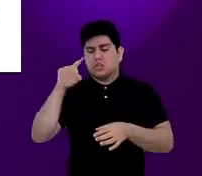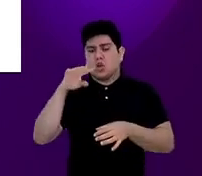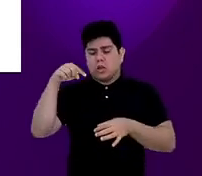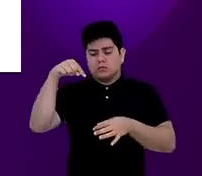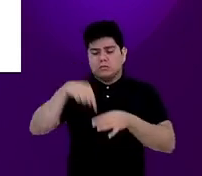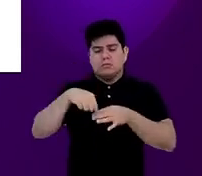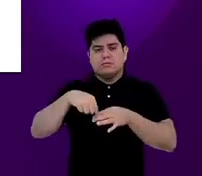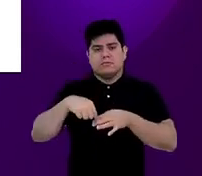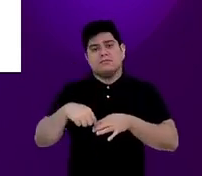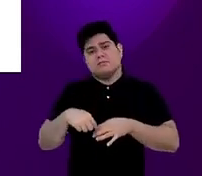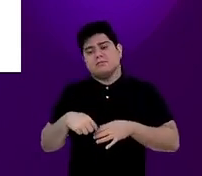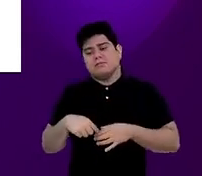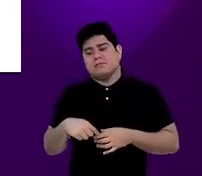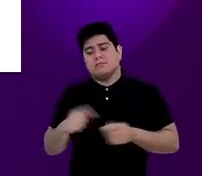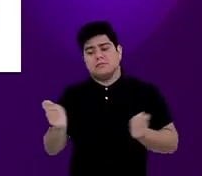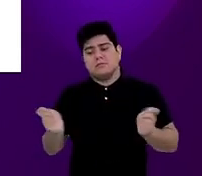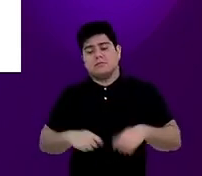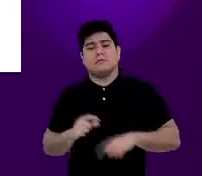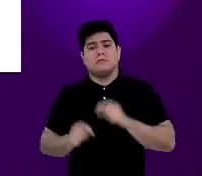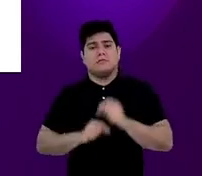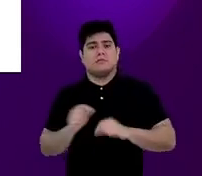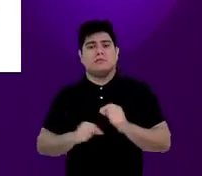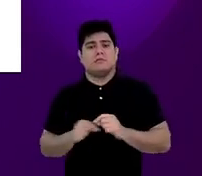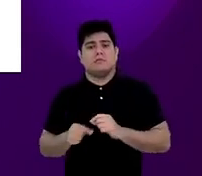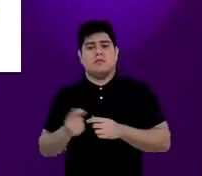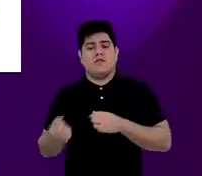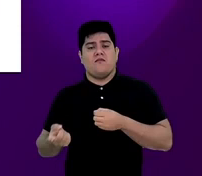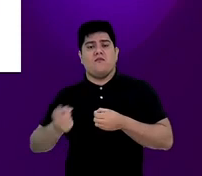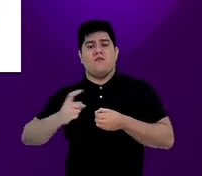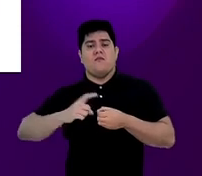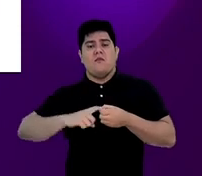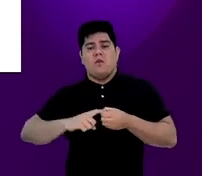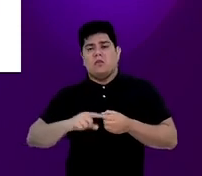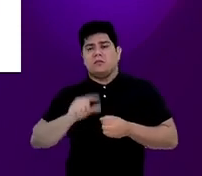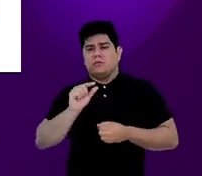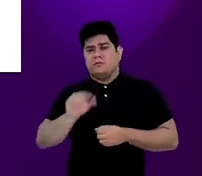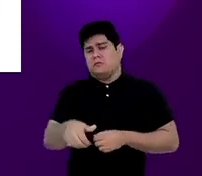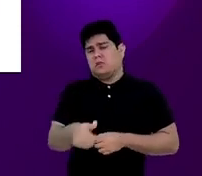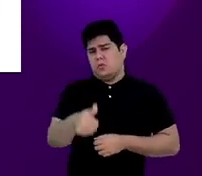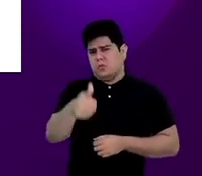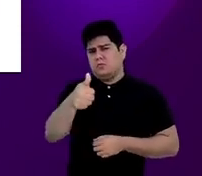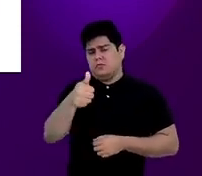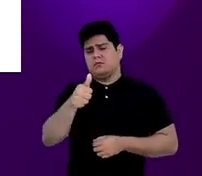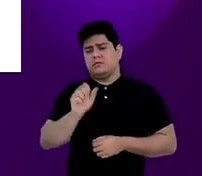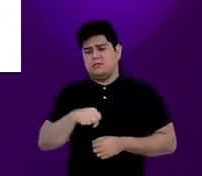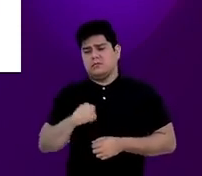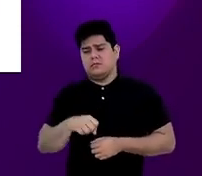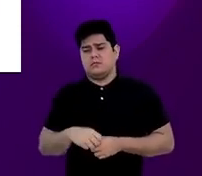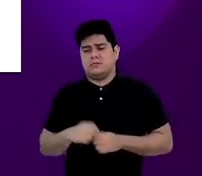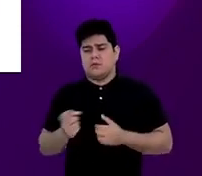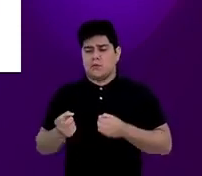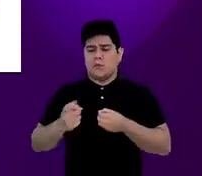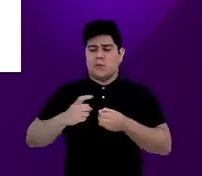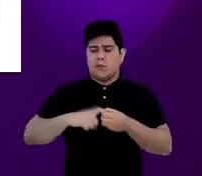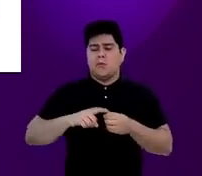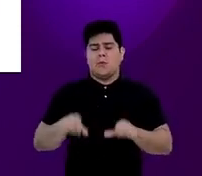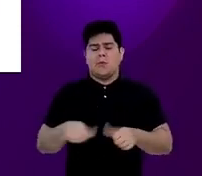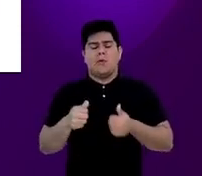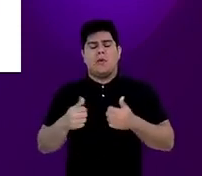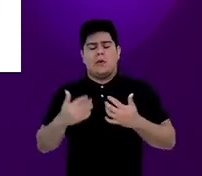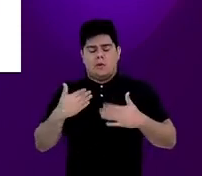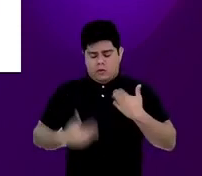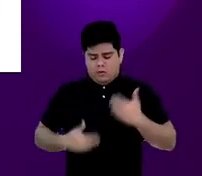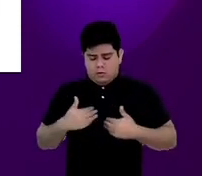trouxe aos nossos pacientes a possibilidade de uma recuperação um pouco melhor, um reestabelecimento mais funcional